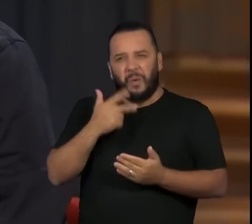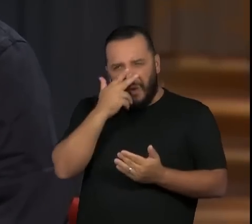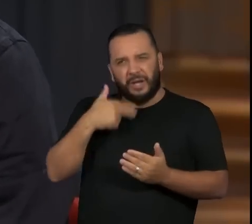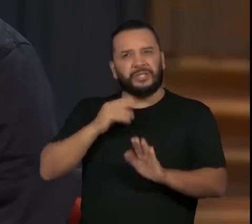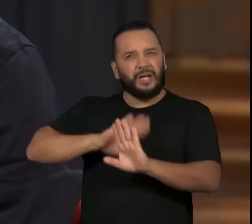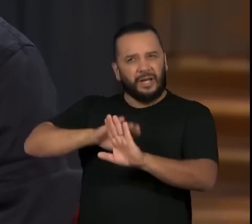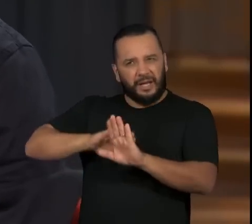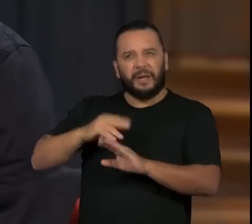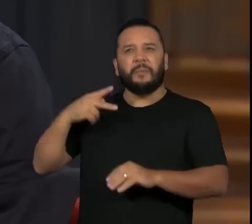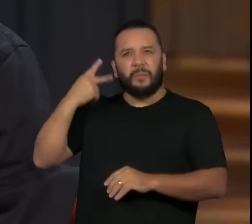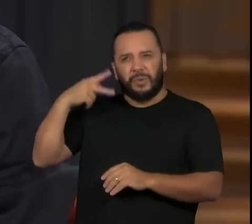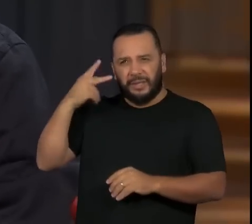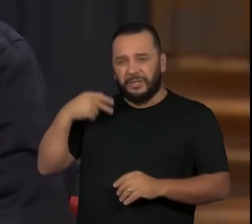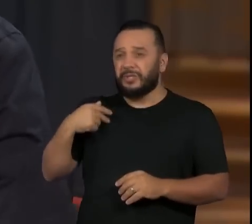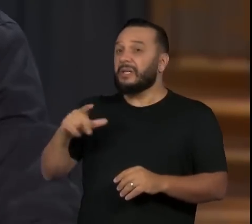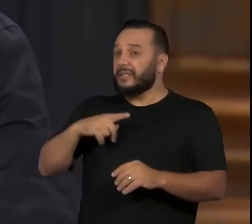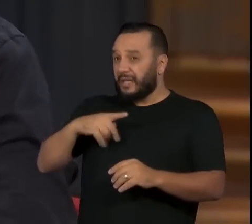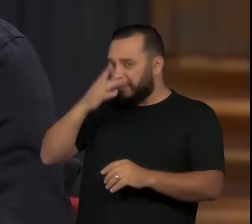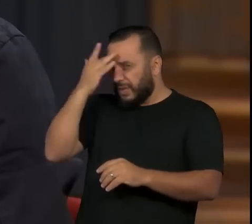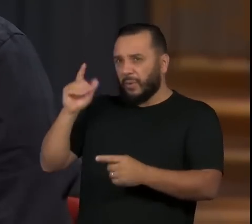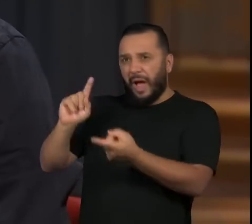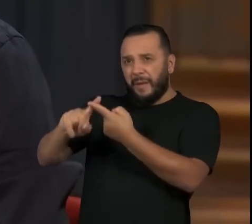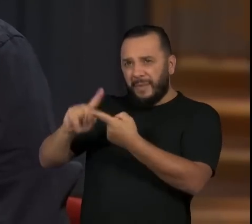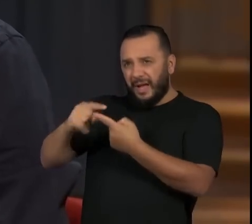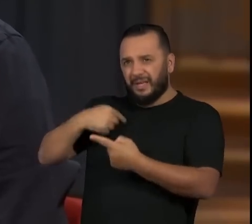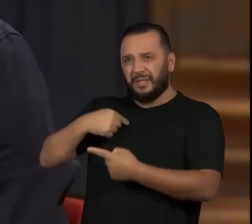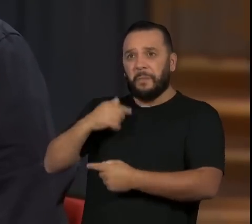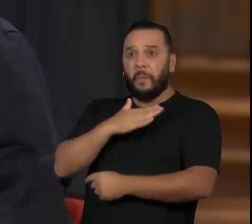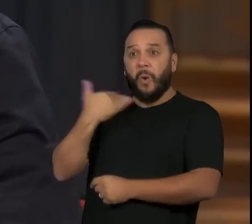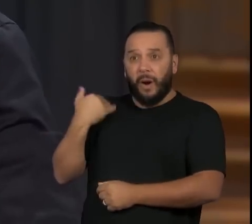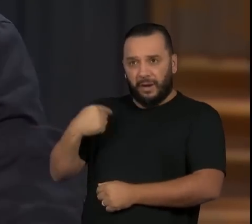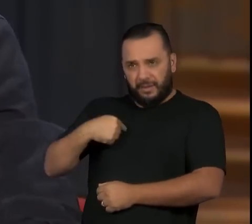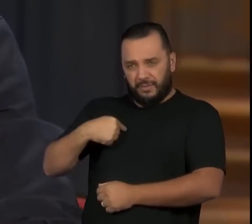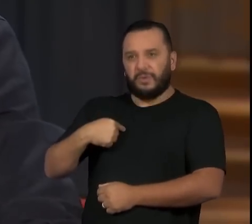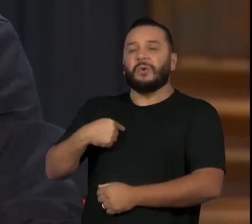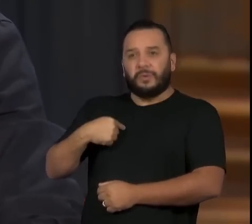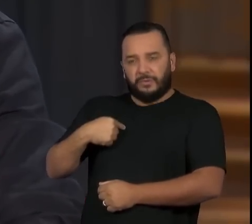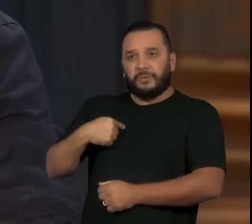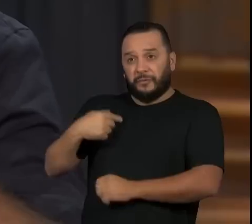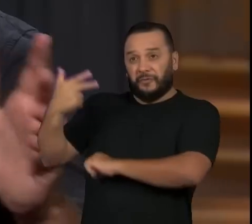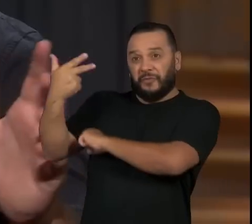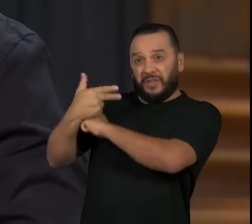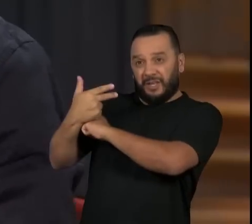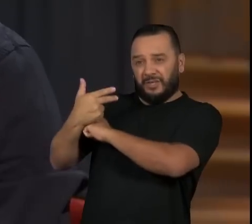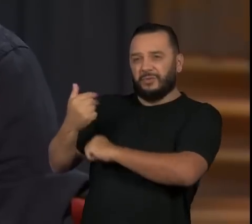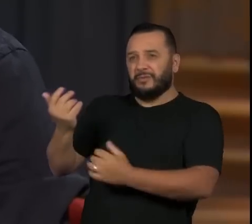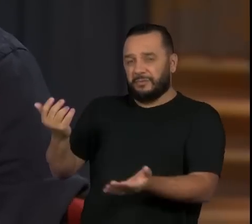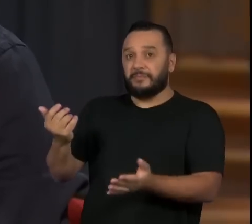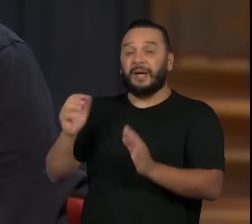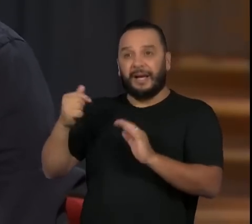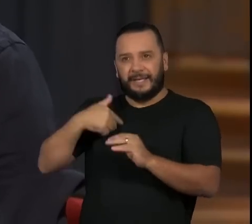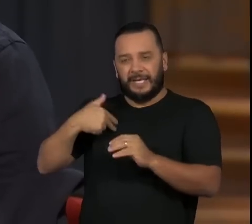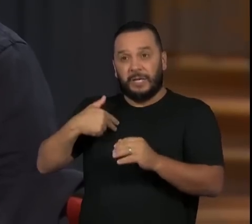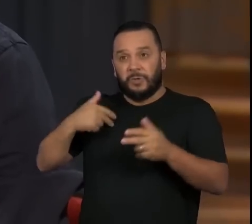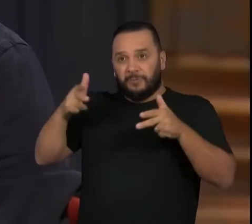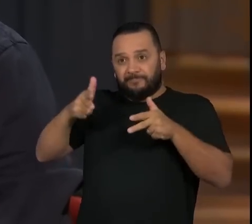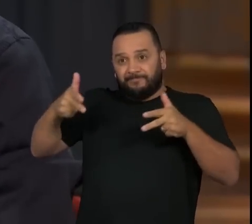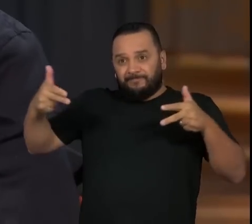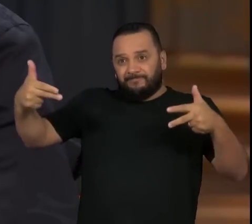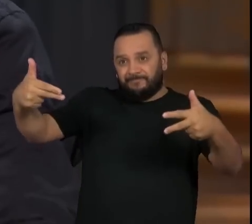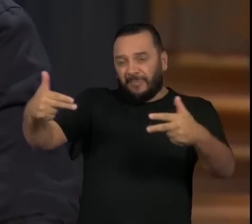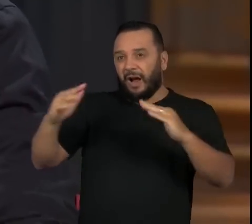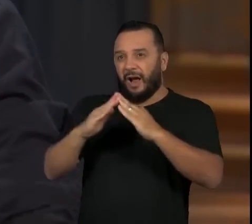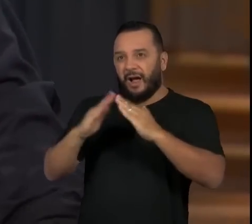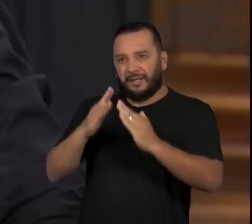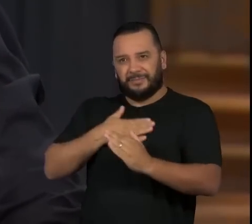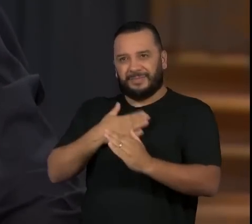morte, vídeos de pessoas que mostram o rosto. E aí, o que eu fiz? Eu instalei um super sistema de segurança. E